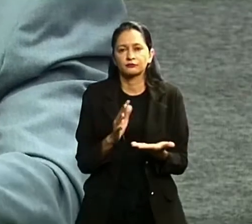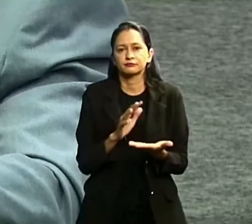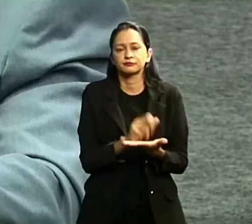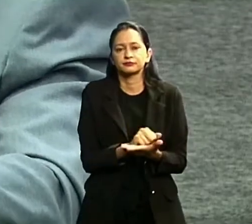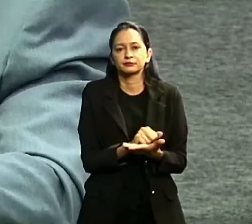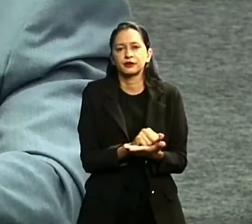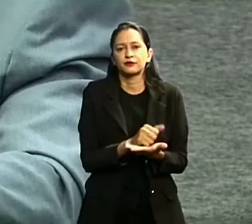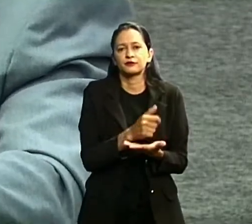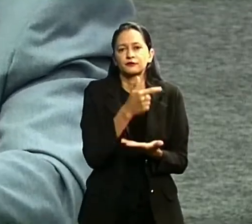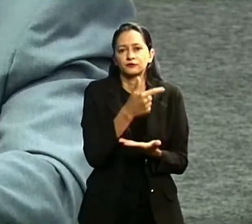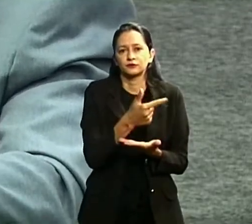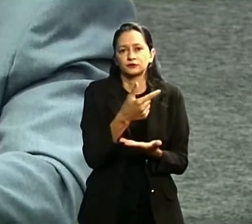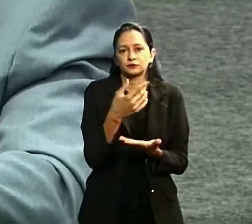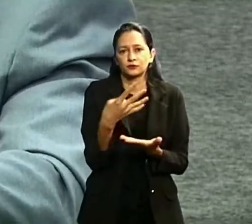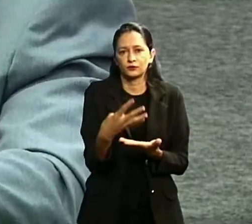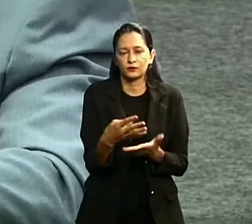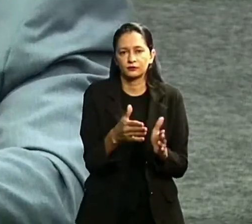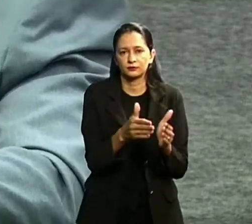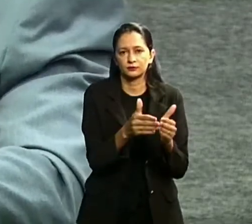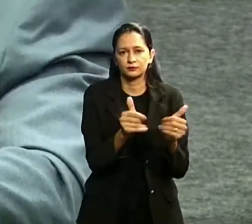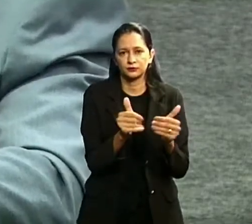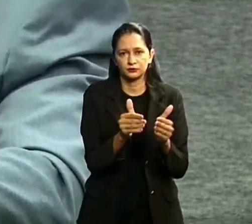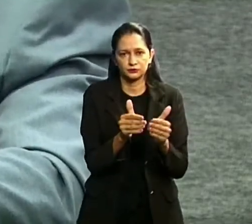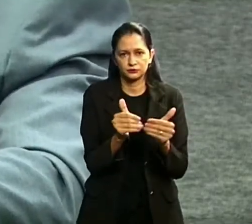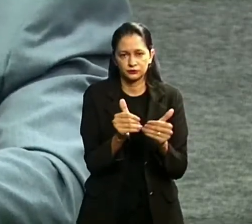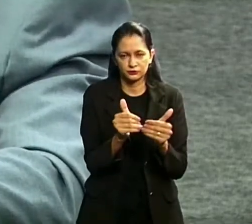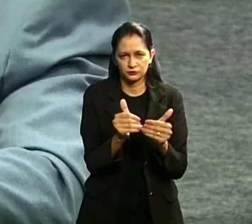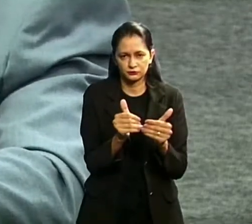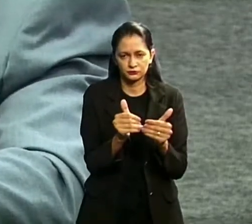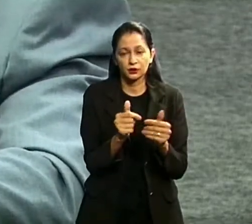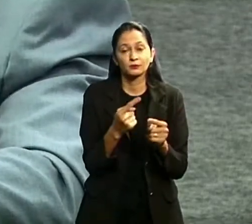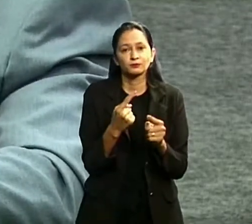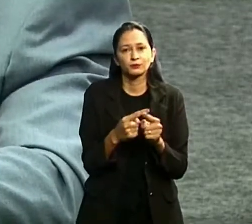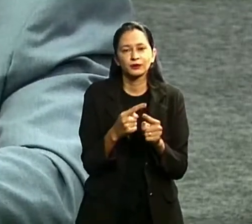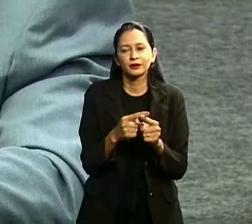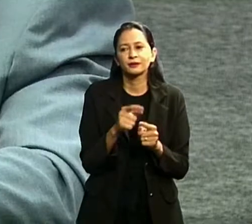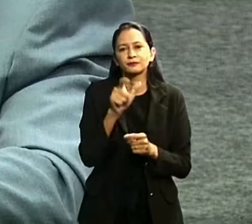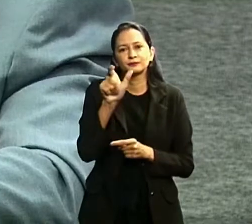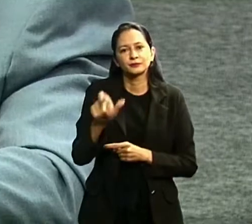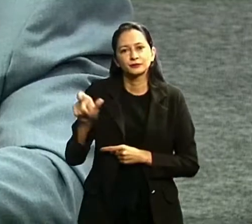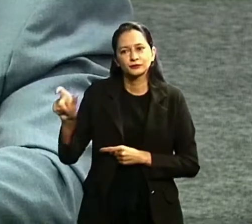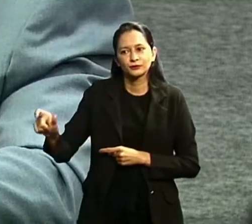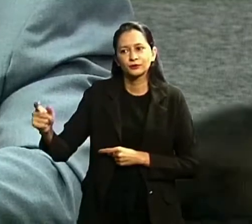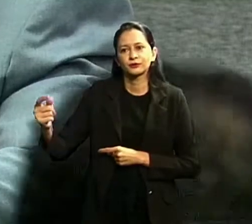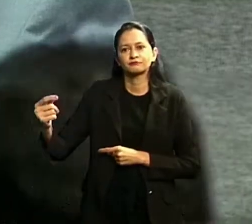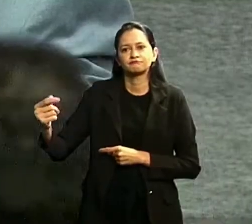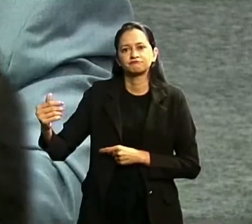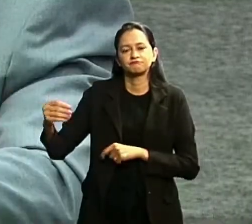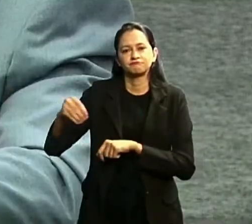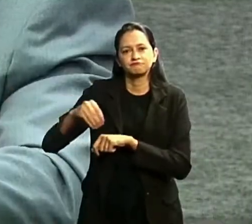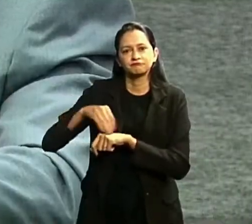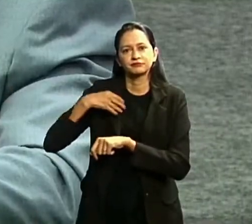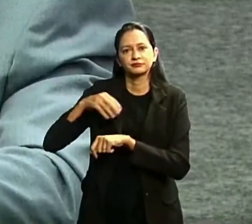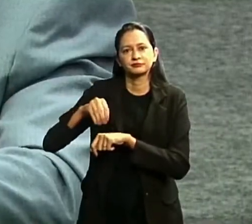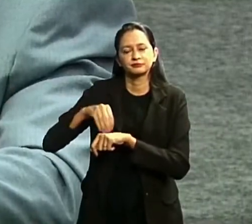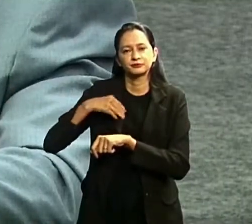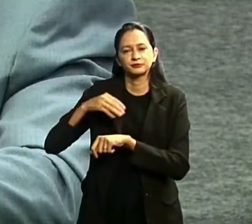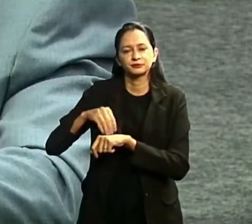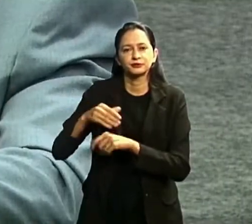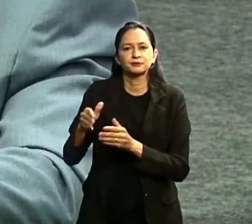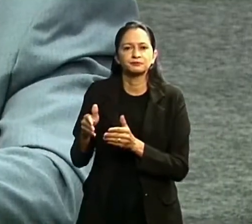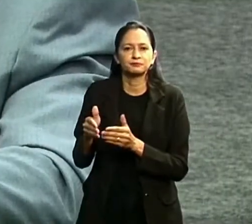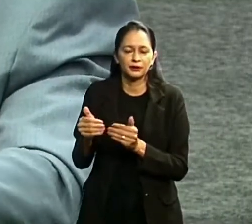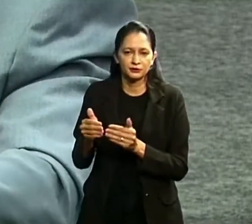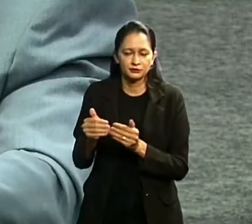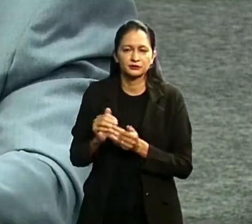24 requerimentos oriundos aí de solicitações da comunidade, destinados aí a Comurg,